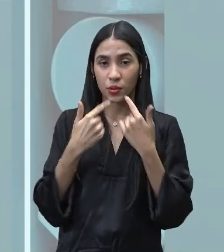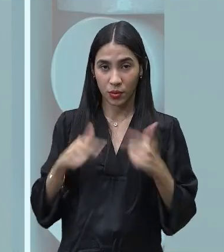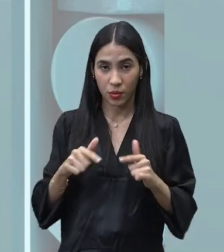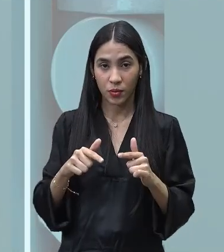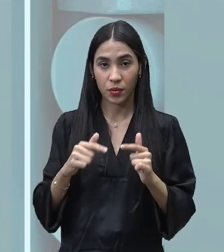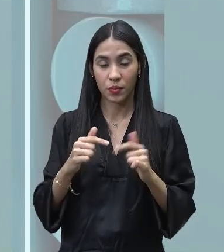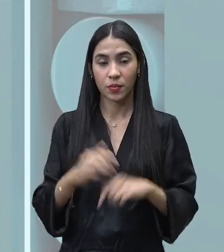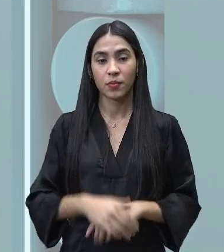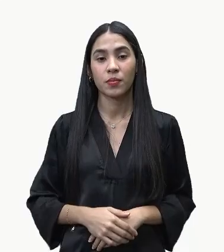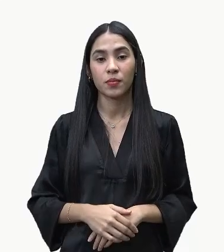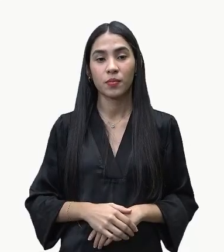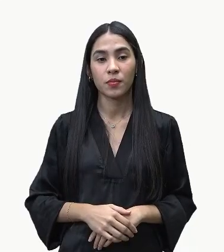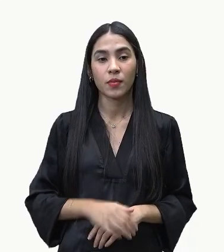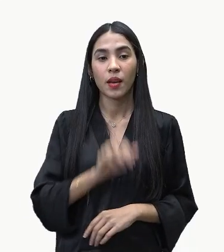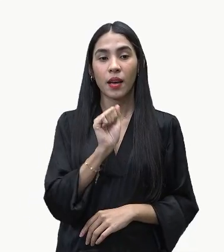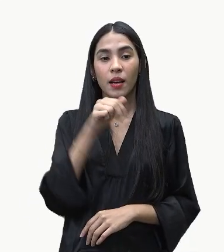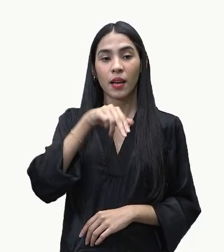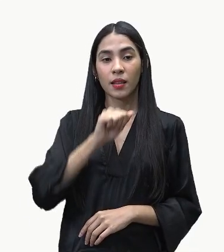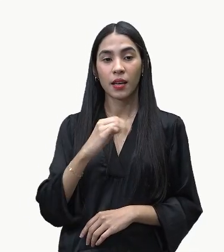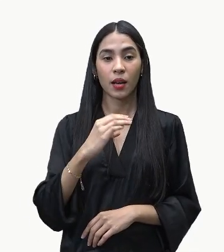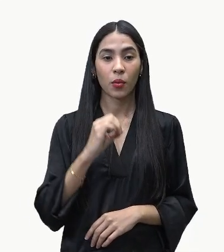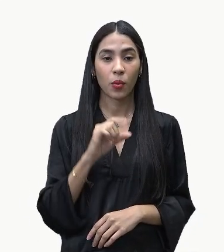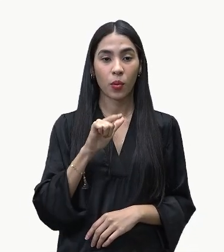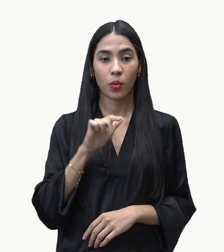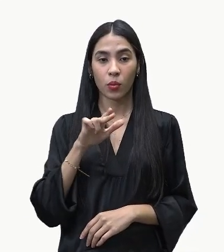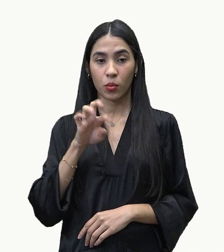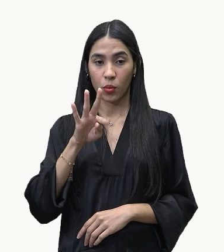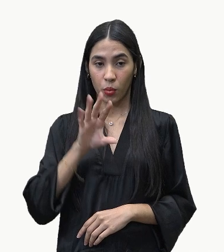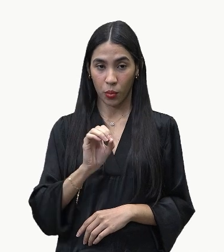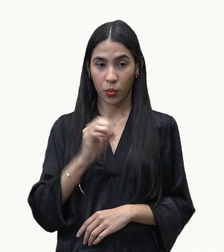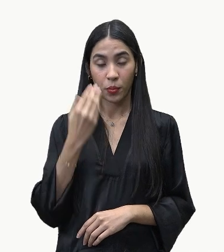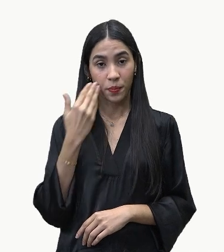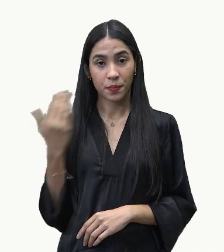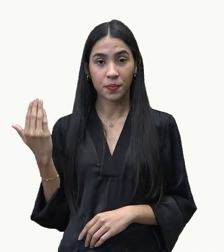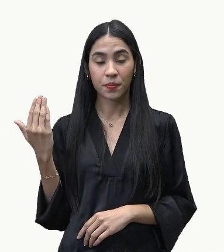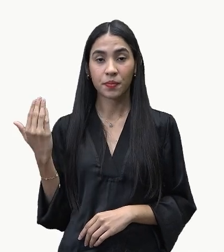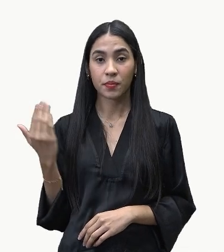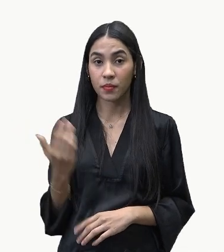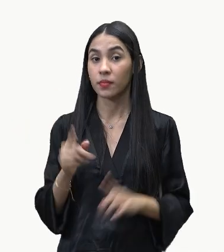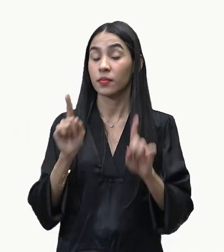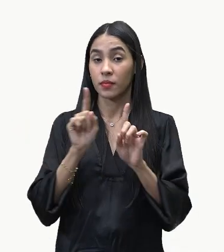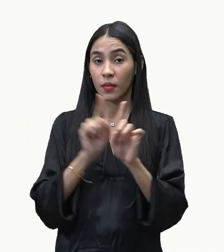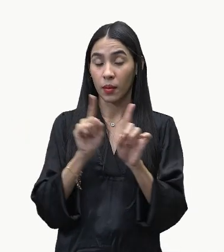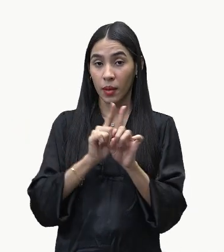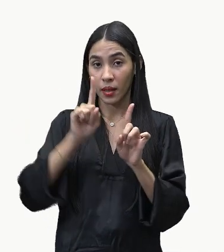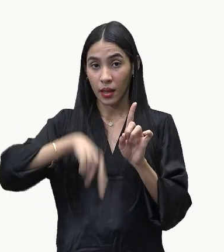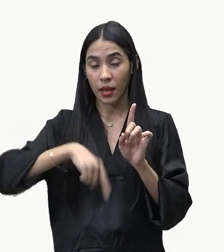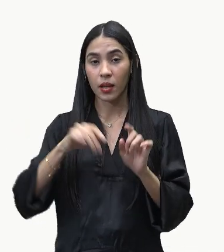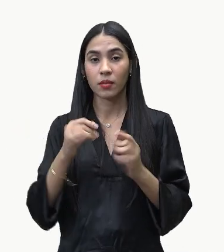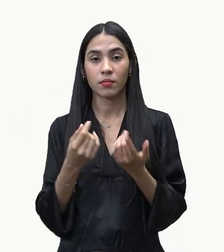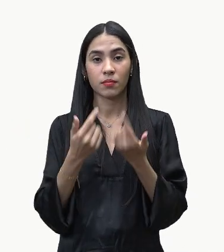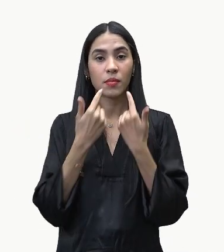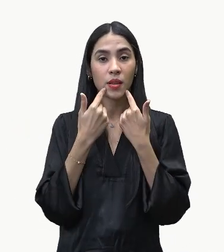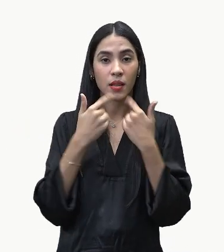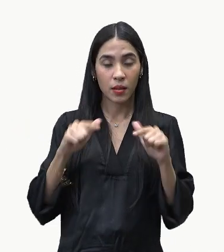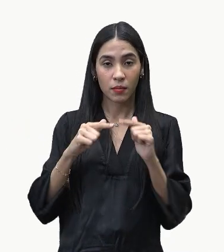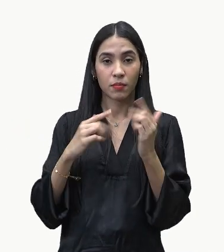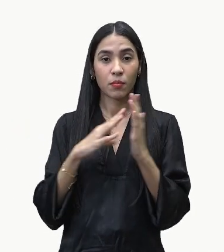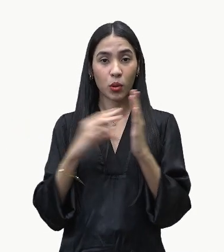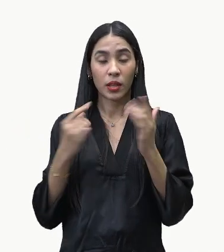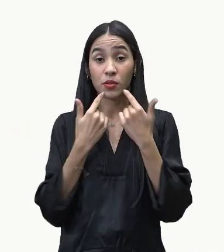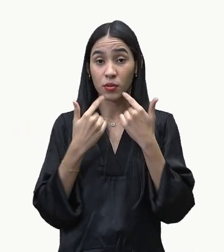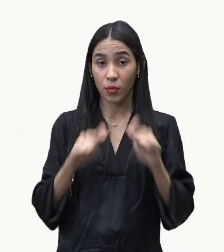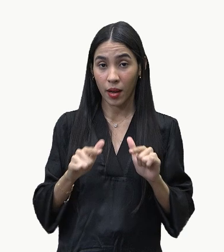A próxima delas é o anacoluto. Vamos lá. Gente, o anacoluto é a figura de linguagem,